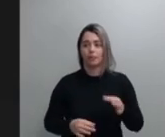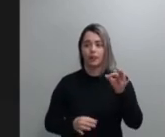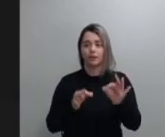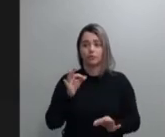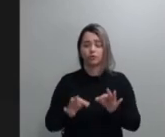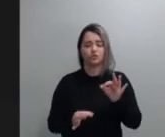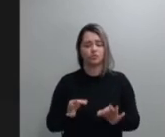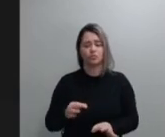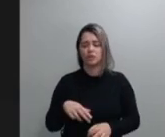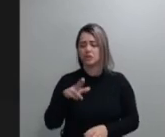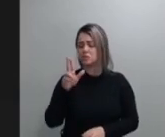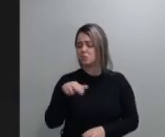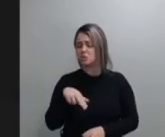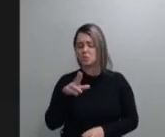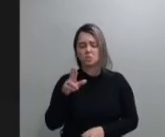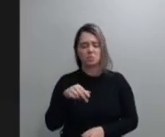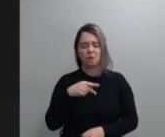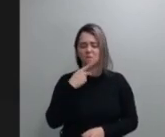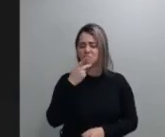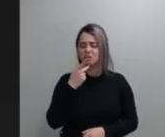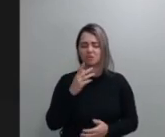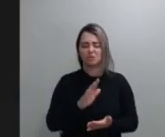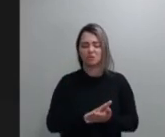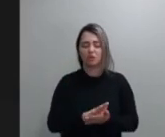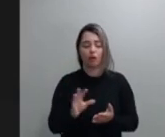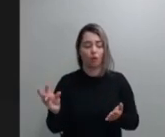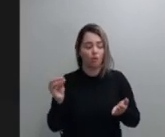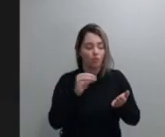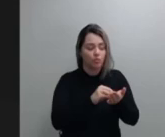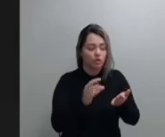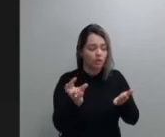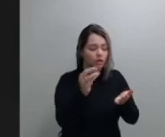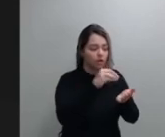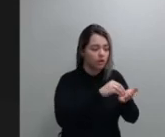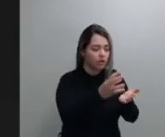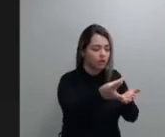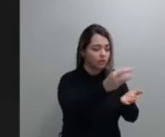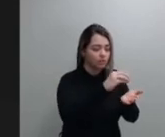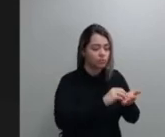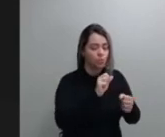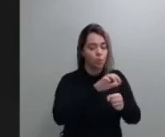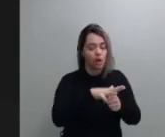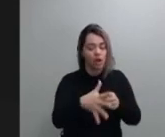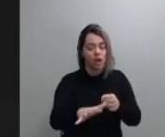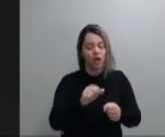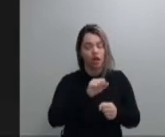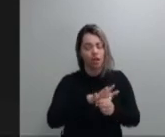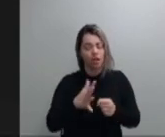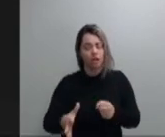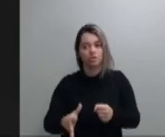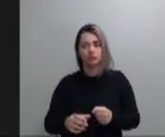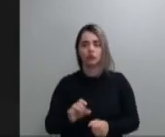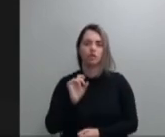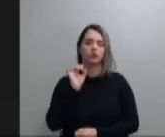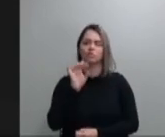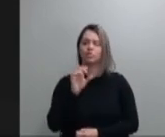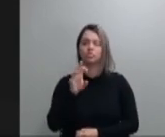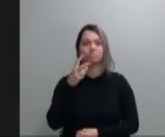nenhum momento determinou a acumulação dos moratórios e dos compensatórios ele só disse